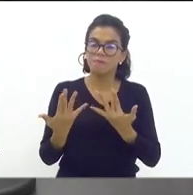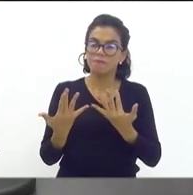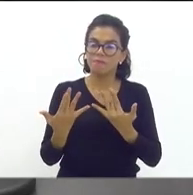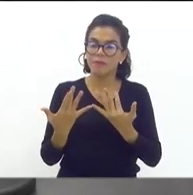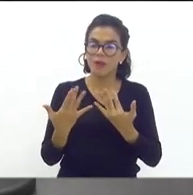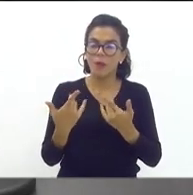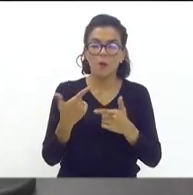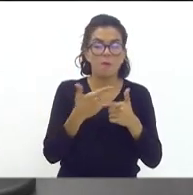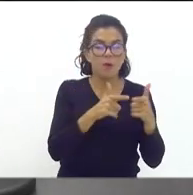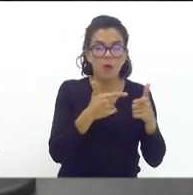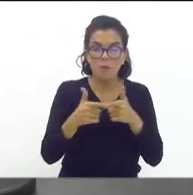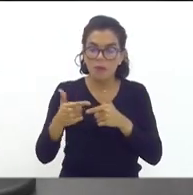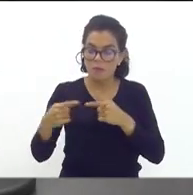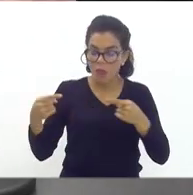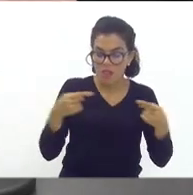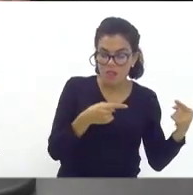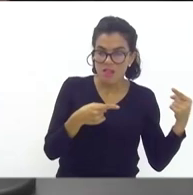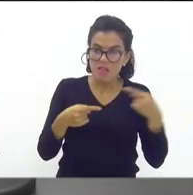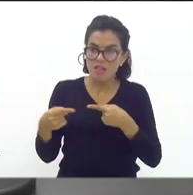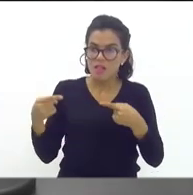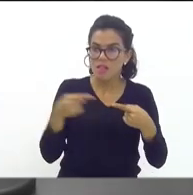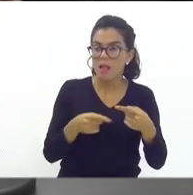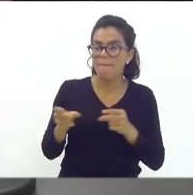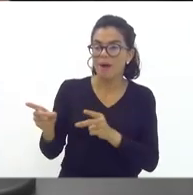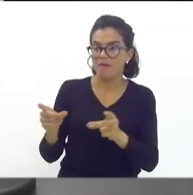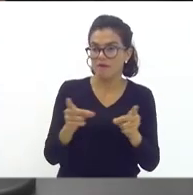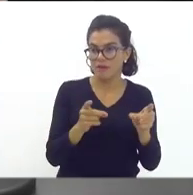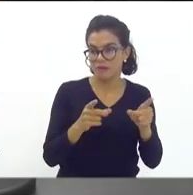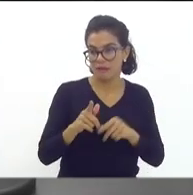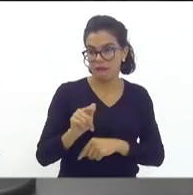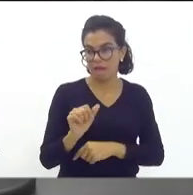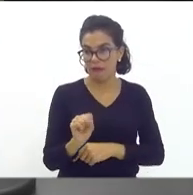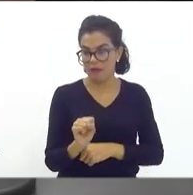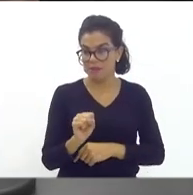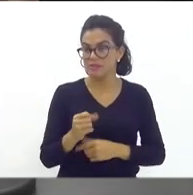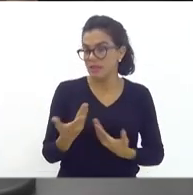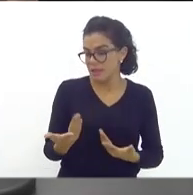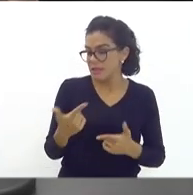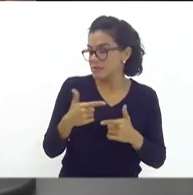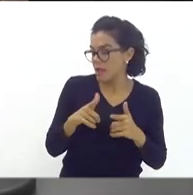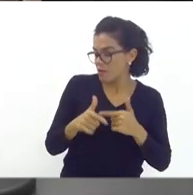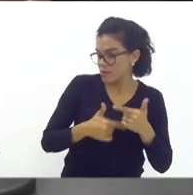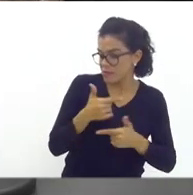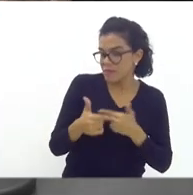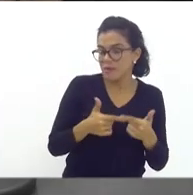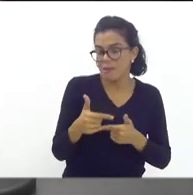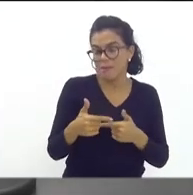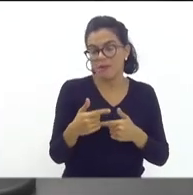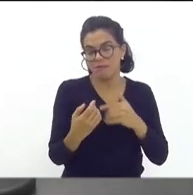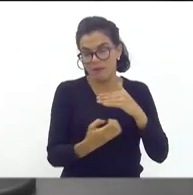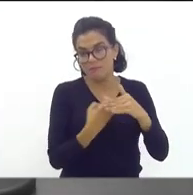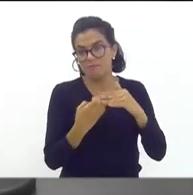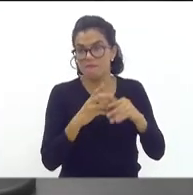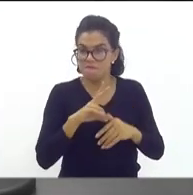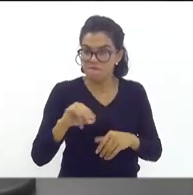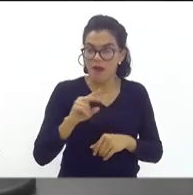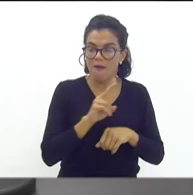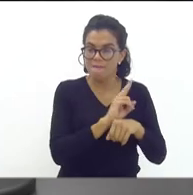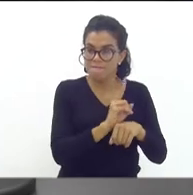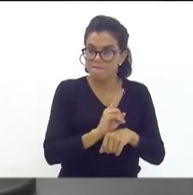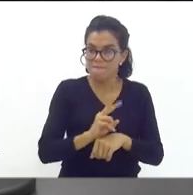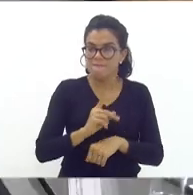inviabilizando competição ou criando alguma espécie de monopólio é esse é o trabalho que agência vai verificar